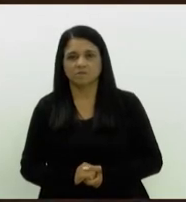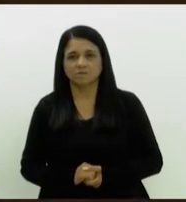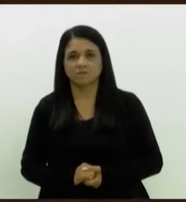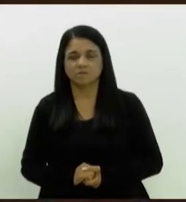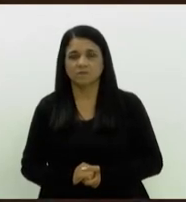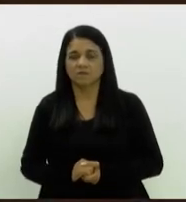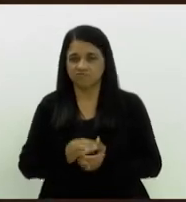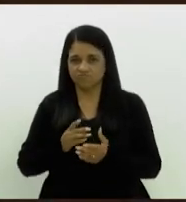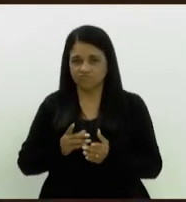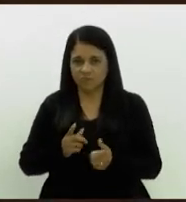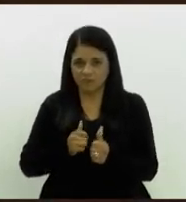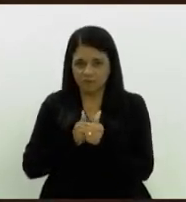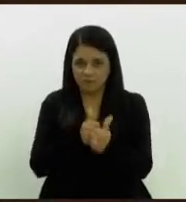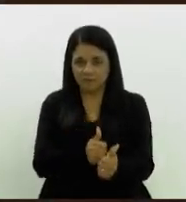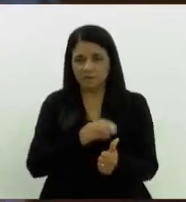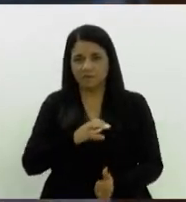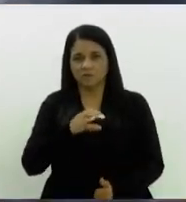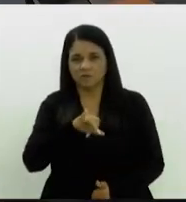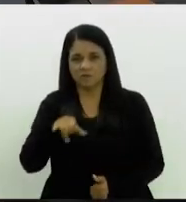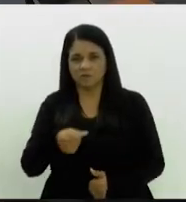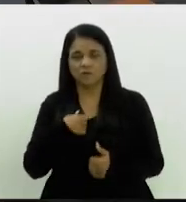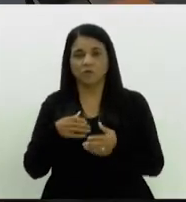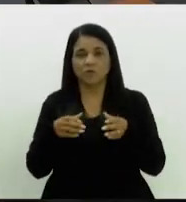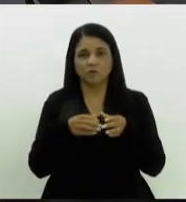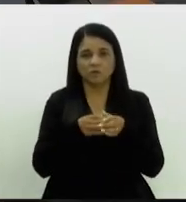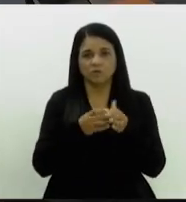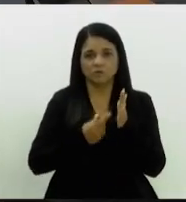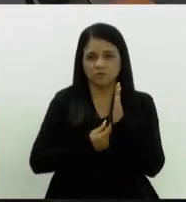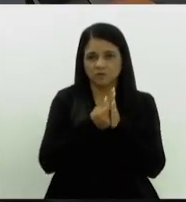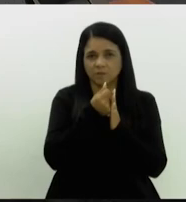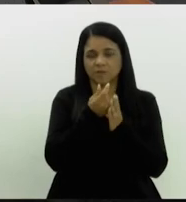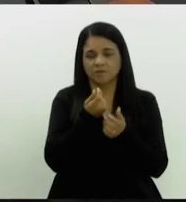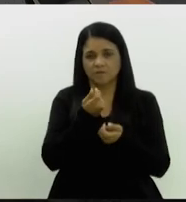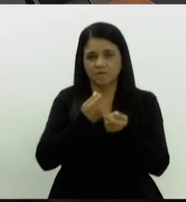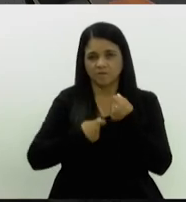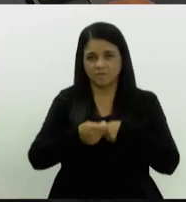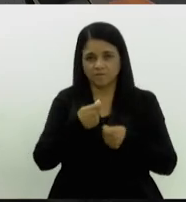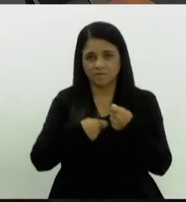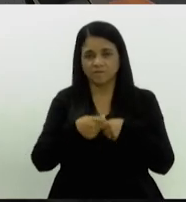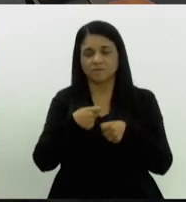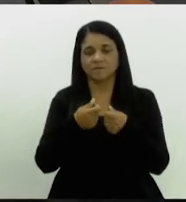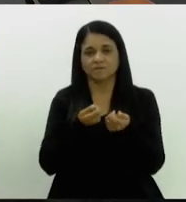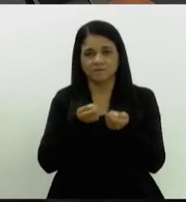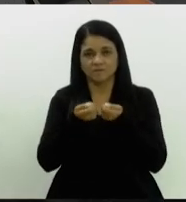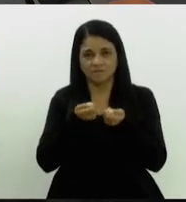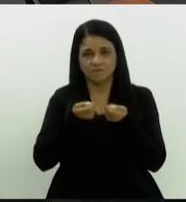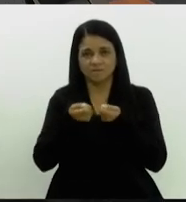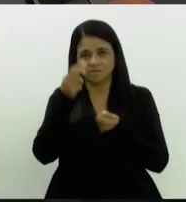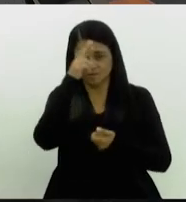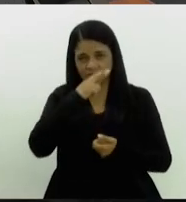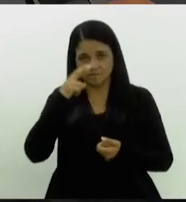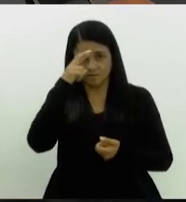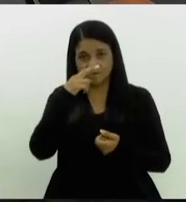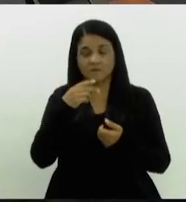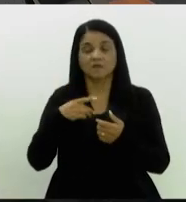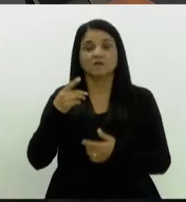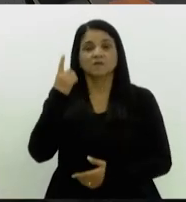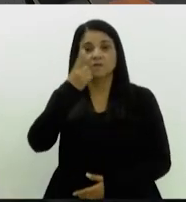Segue a CCJ, presidente. Pela Comissão de Orçamento, Finanças, Fiscalização Financeira e Controle, deputado André